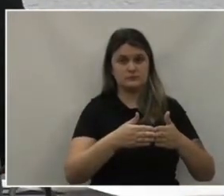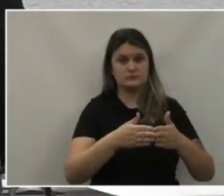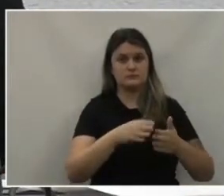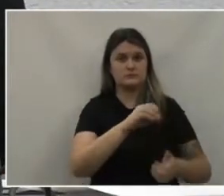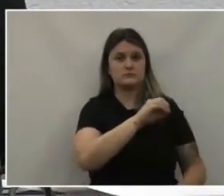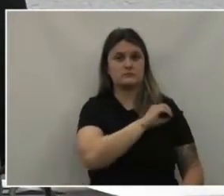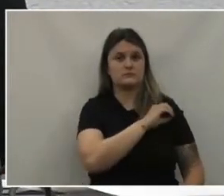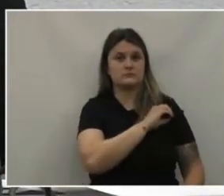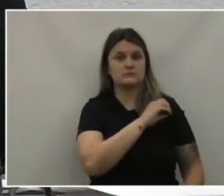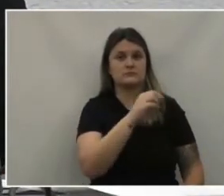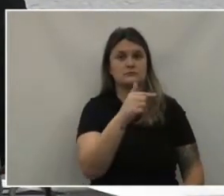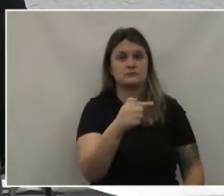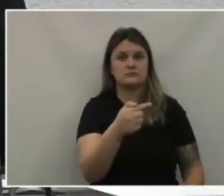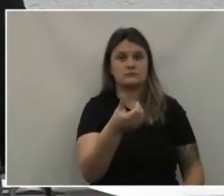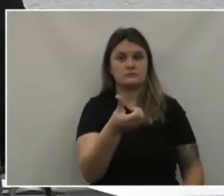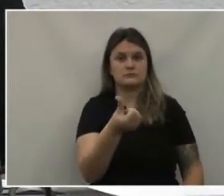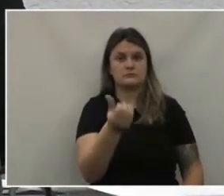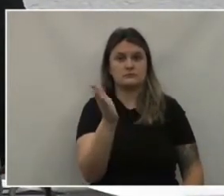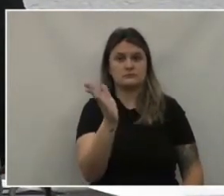Indicação número